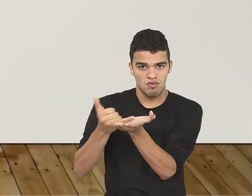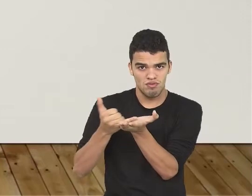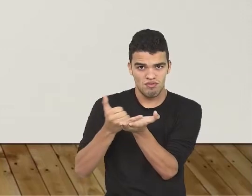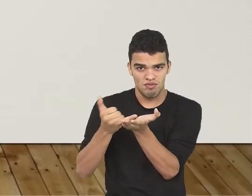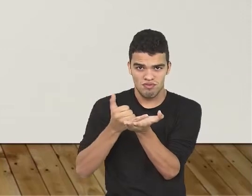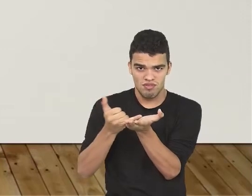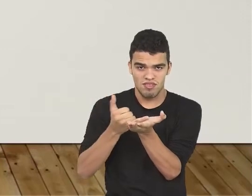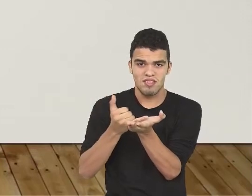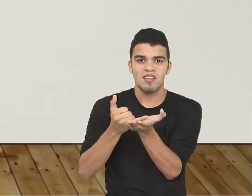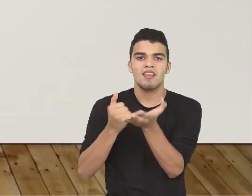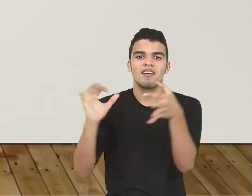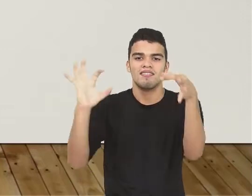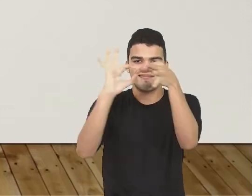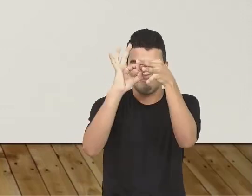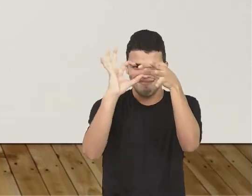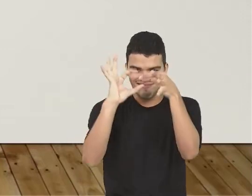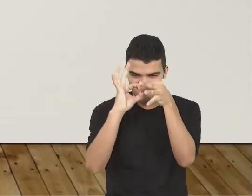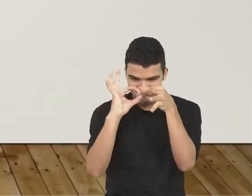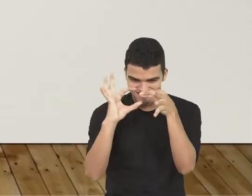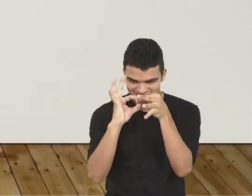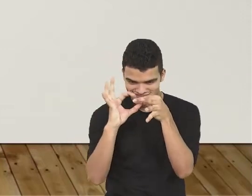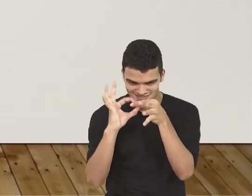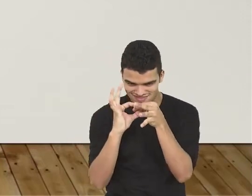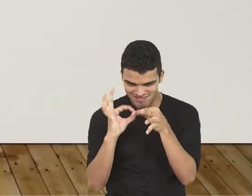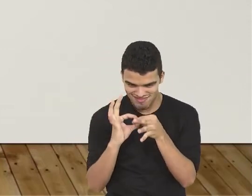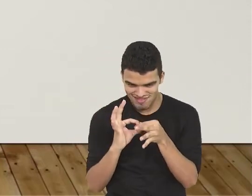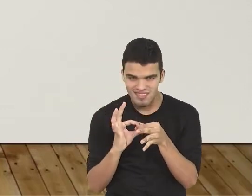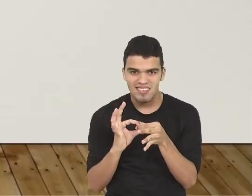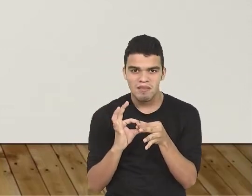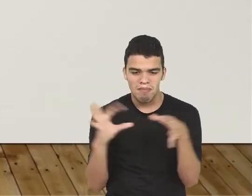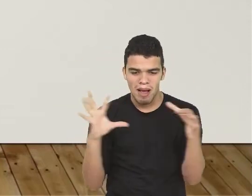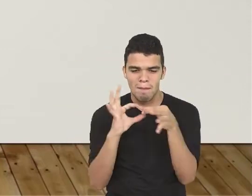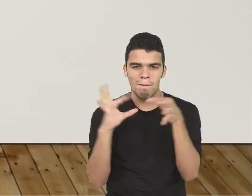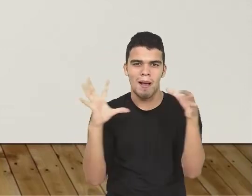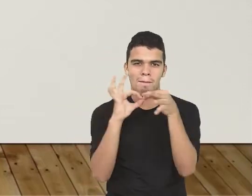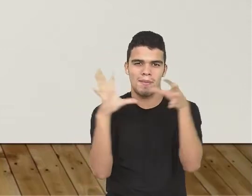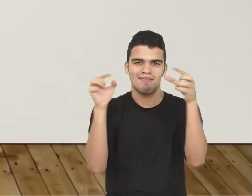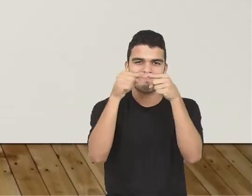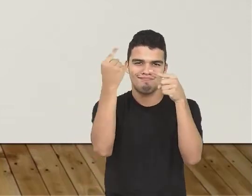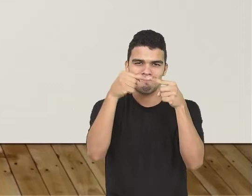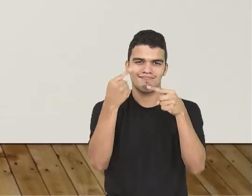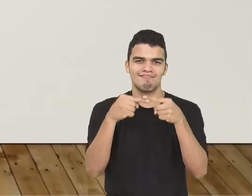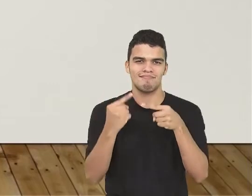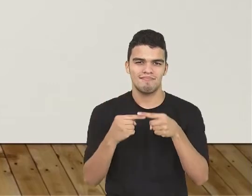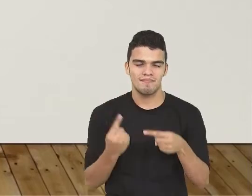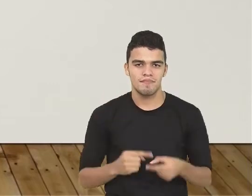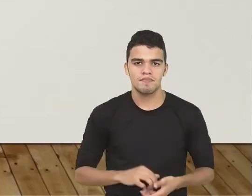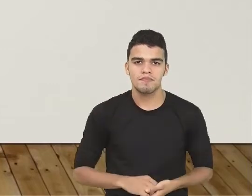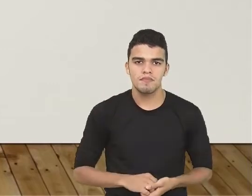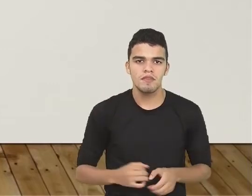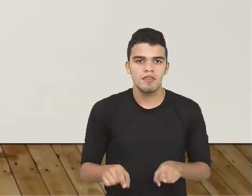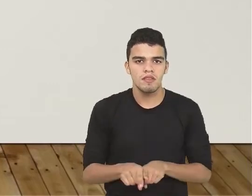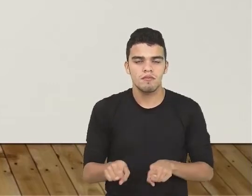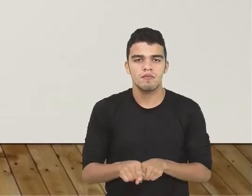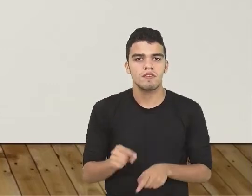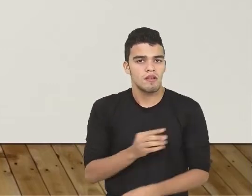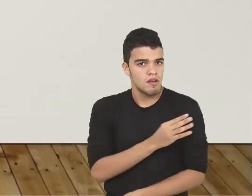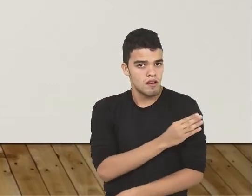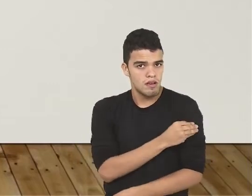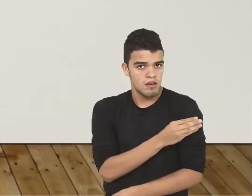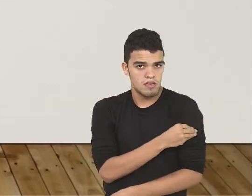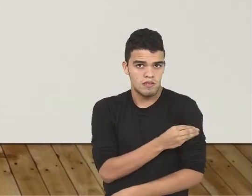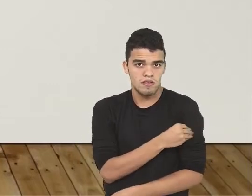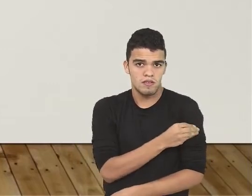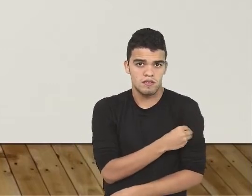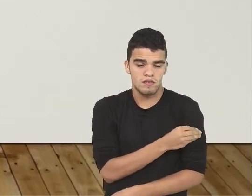aquela ligaçãozinha de gordura, tá? O álcool, ele também tem essa propriedade de destruir